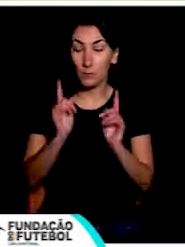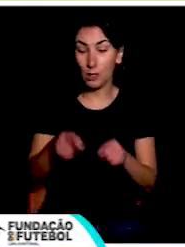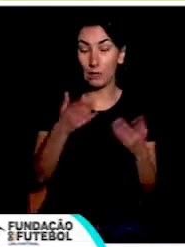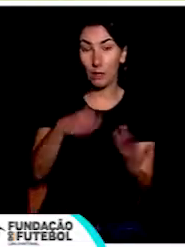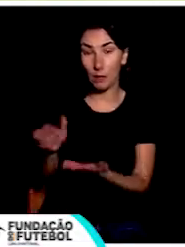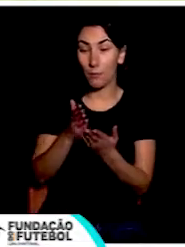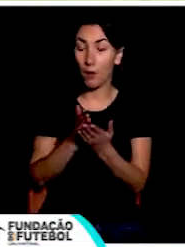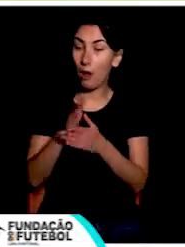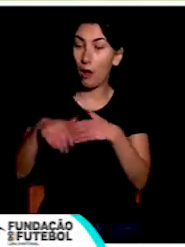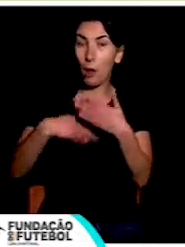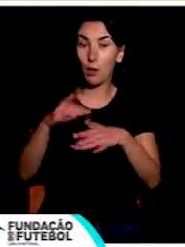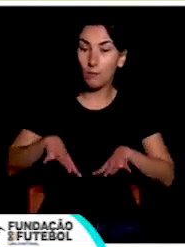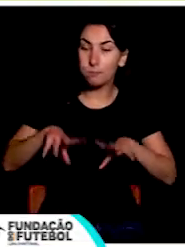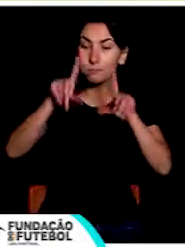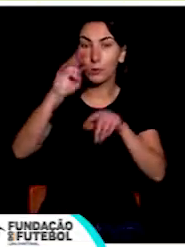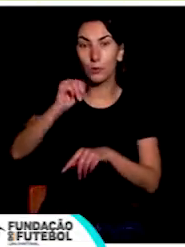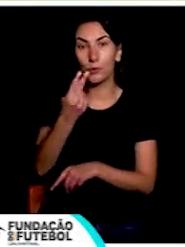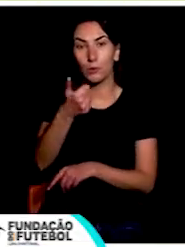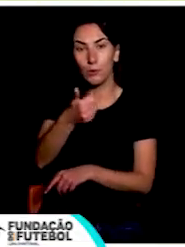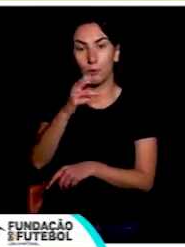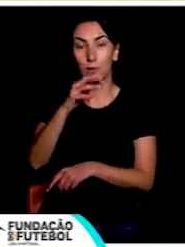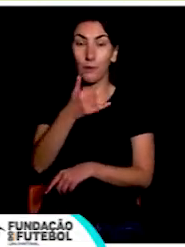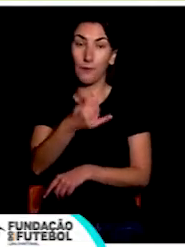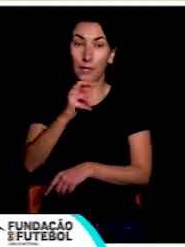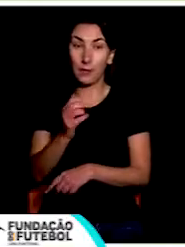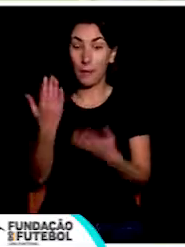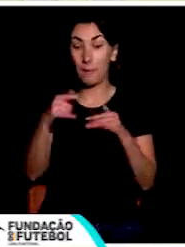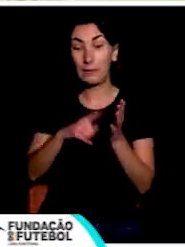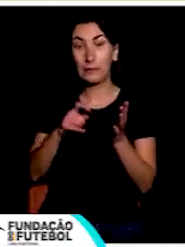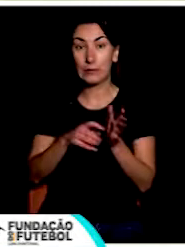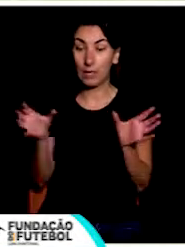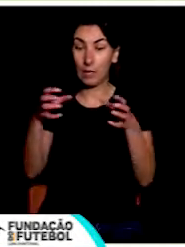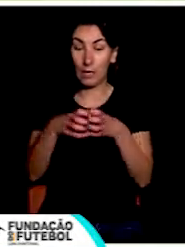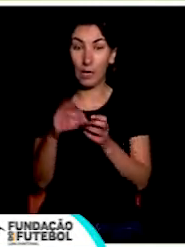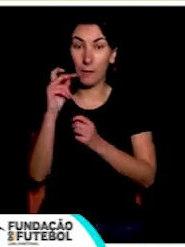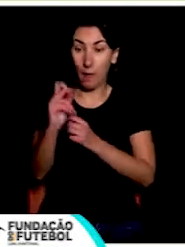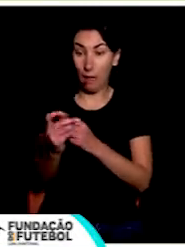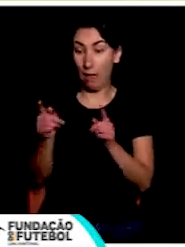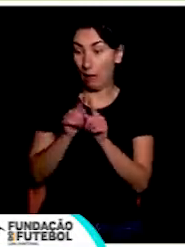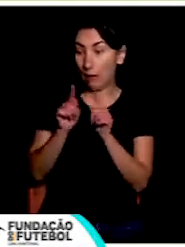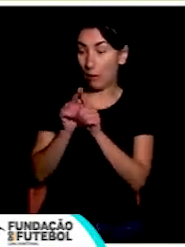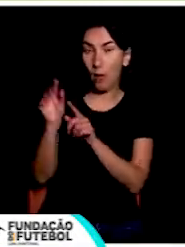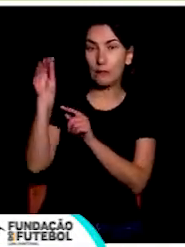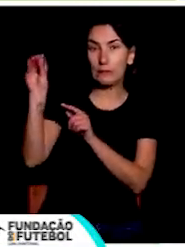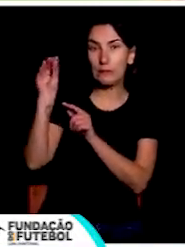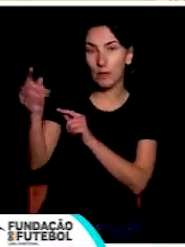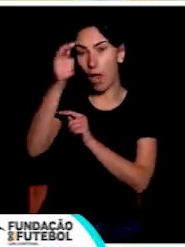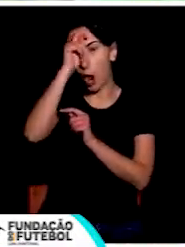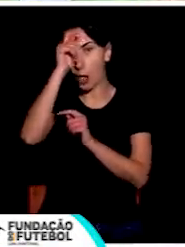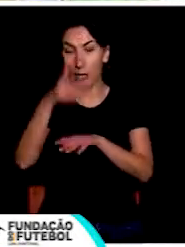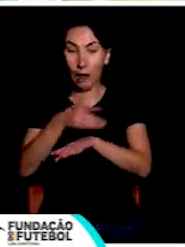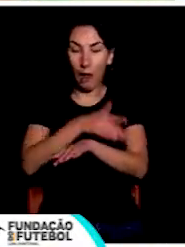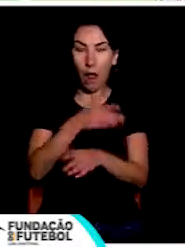da temporada estava para continuar a evoluir nos sub-23. Mas necessidades da equipa A levaram a que fosse chamado ao estágio de